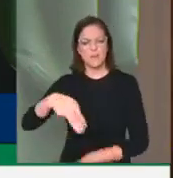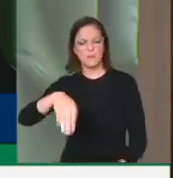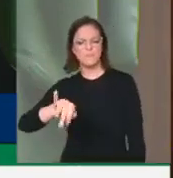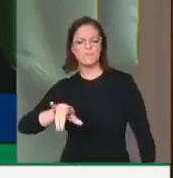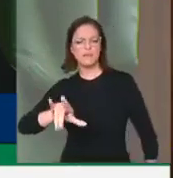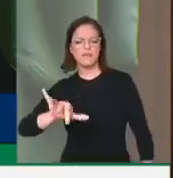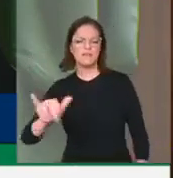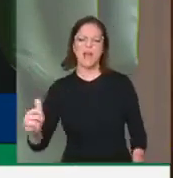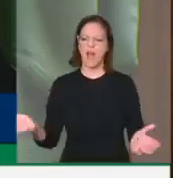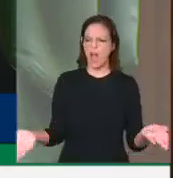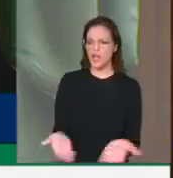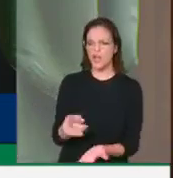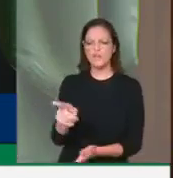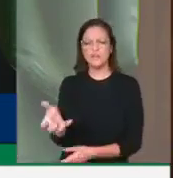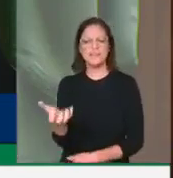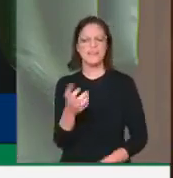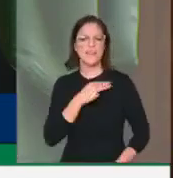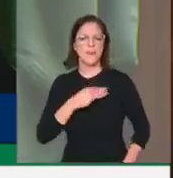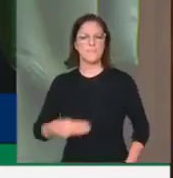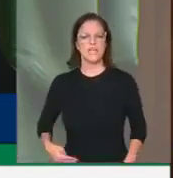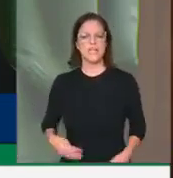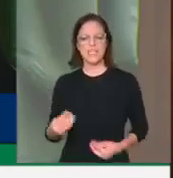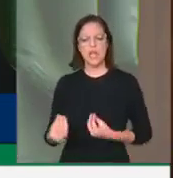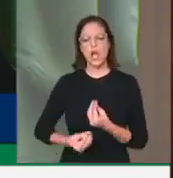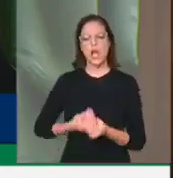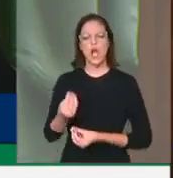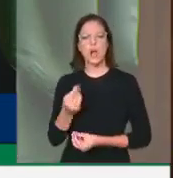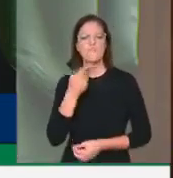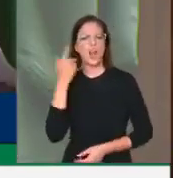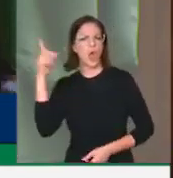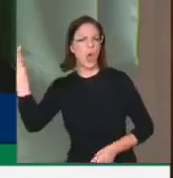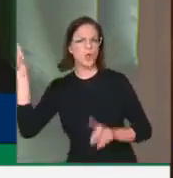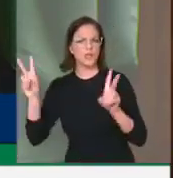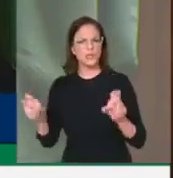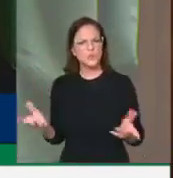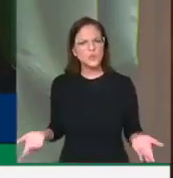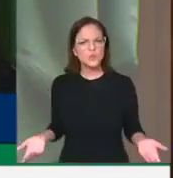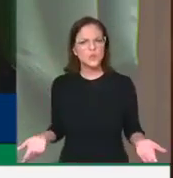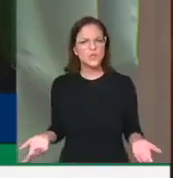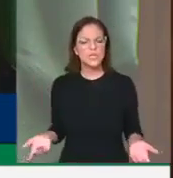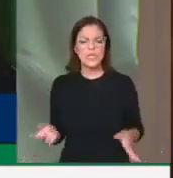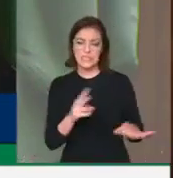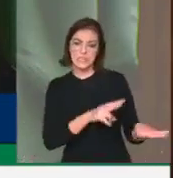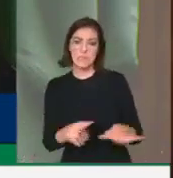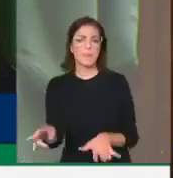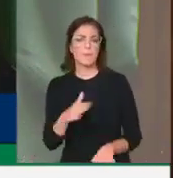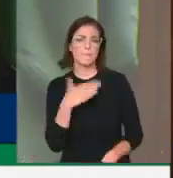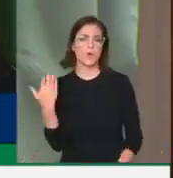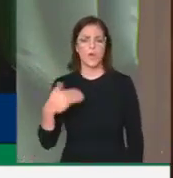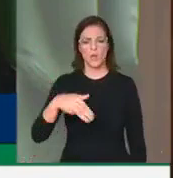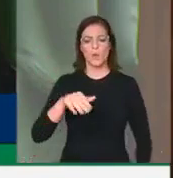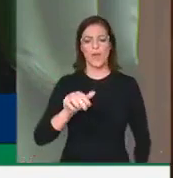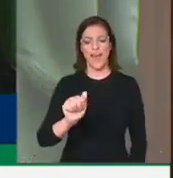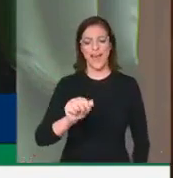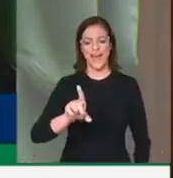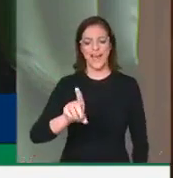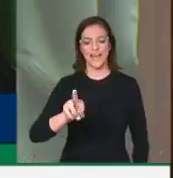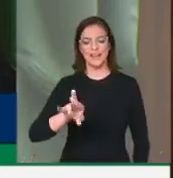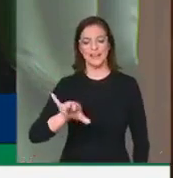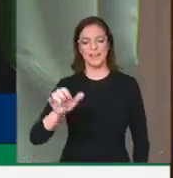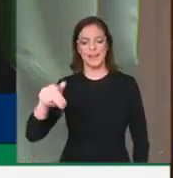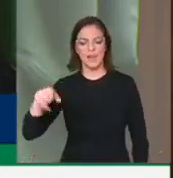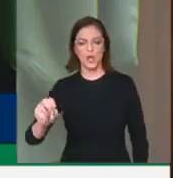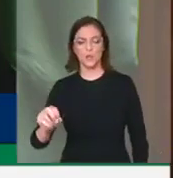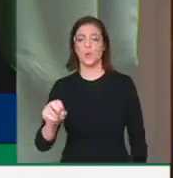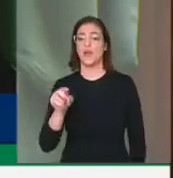está querendo fazer como ministro é desviar o assunto. Na semana da morte do Adriano, que é um matador e miliciano, com